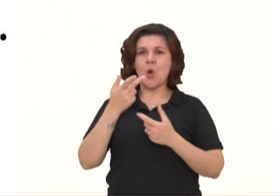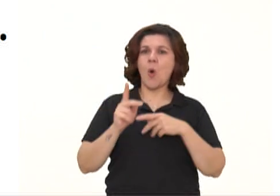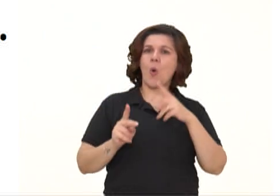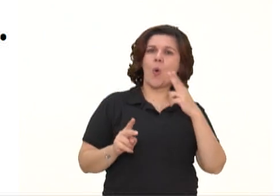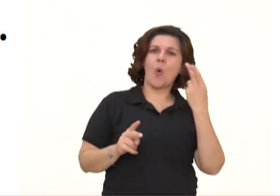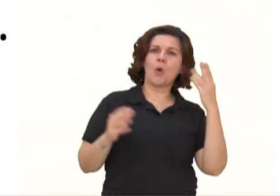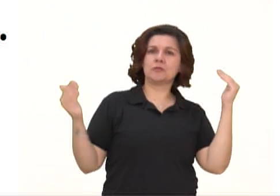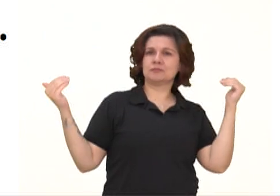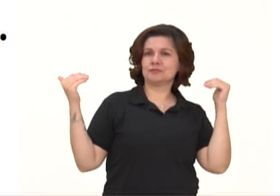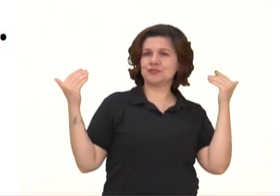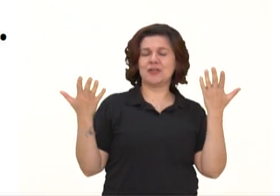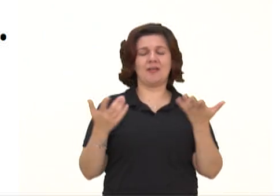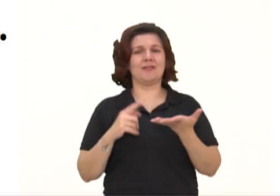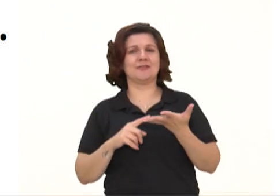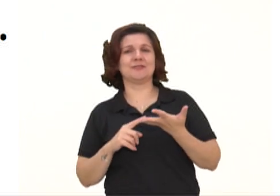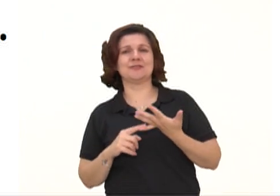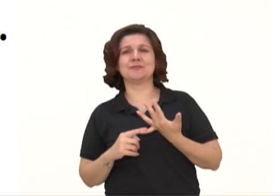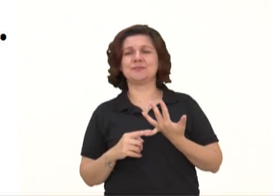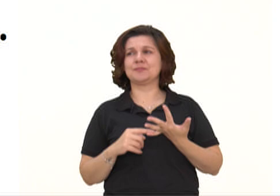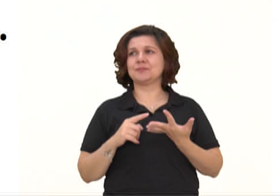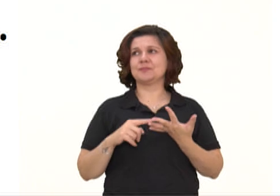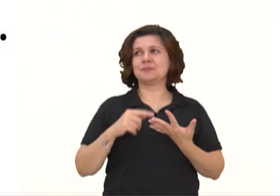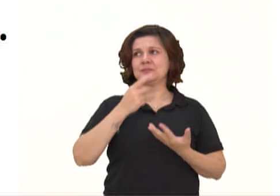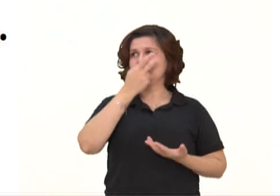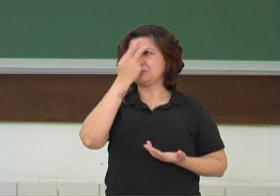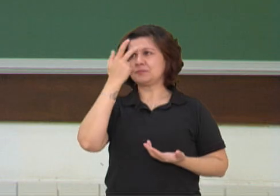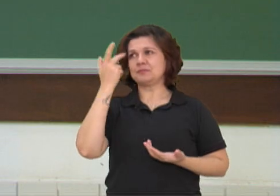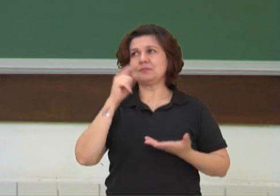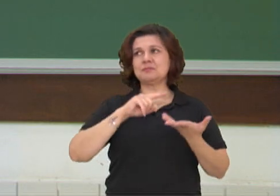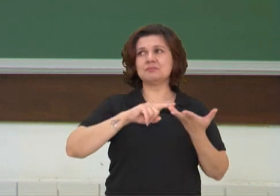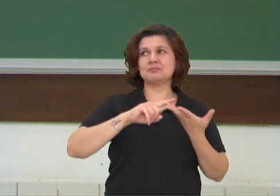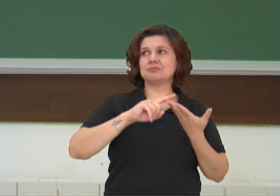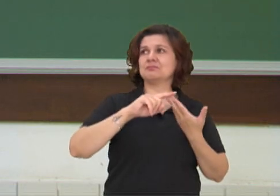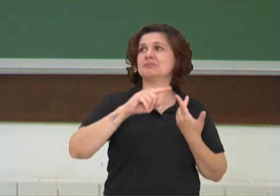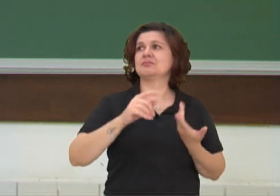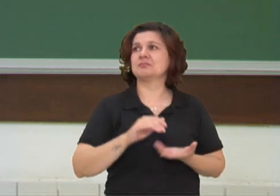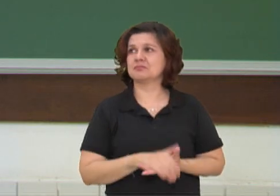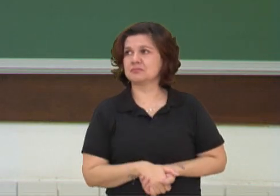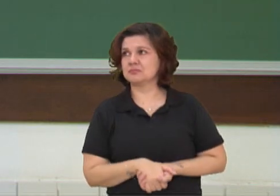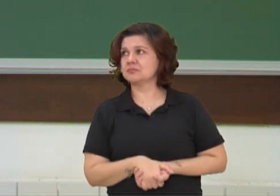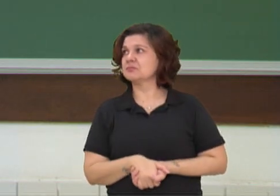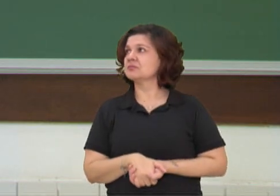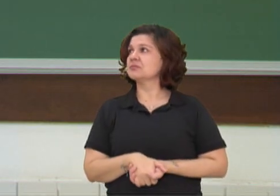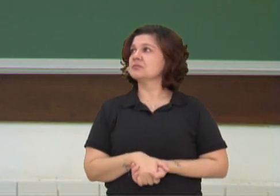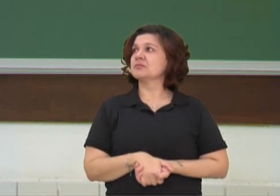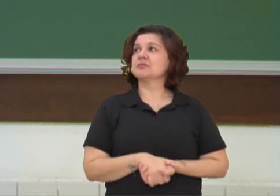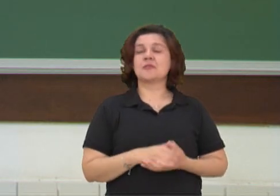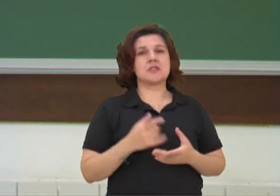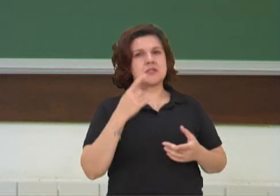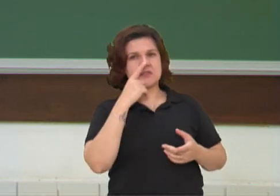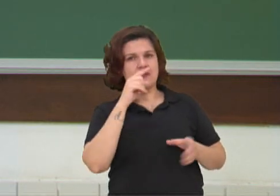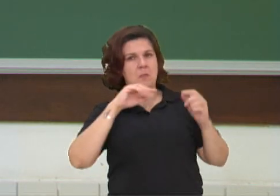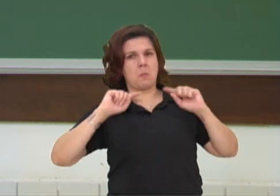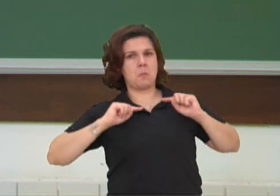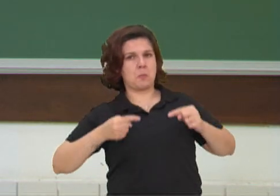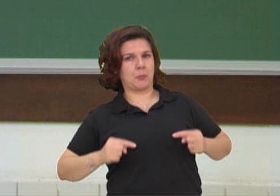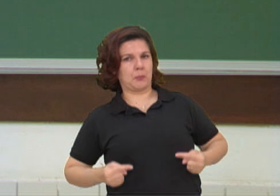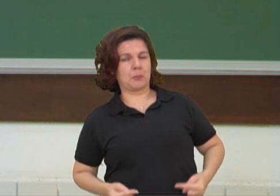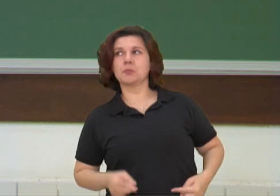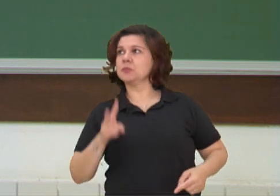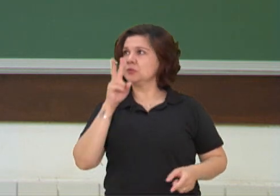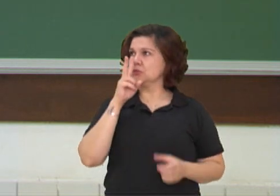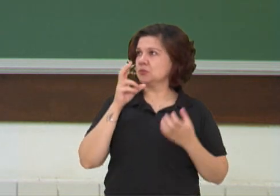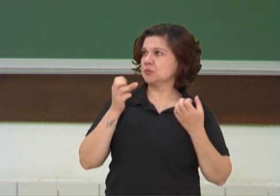ginástica, coisa desse tipo, ou até mesmo aí de alguma determinada modalidade de esporte diferente, você vê lá que eles são atletas bastante musculosos, bastante fortes.